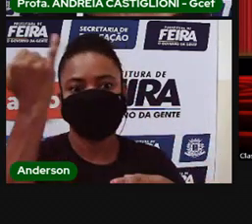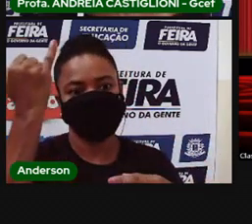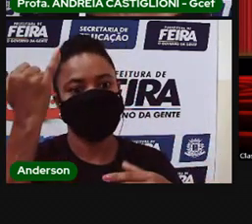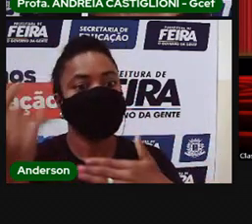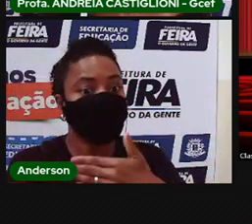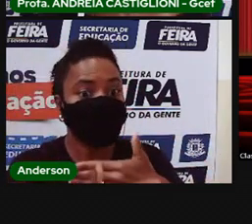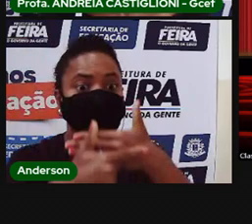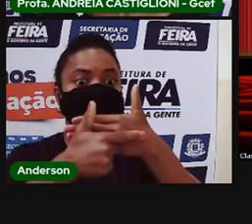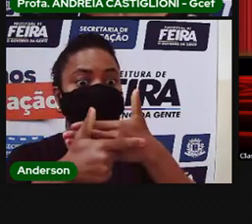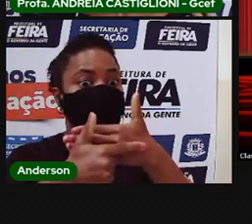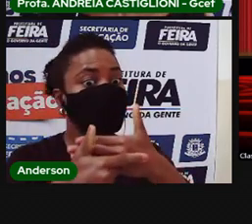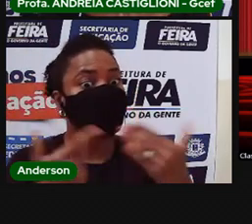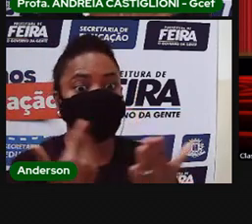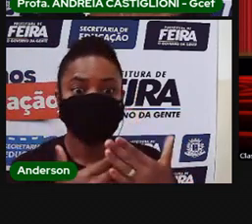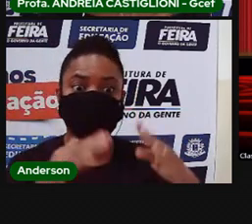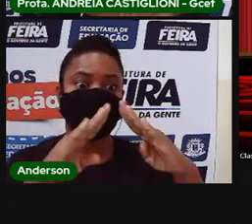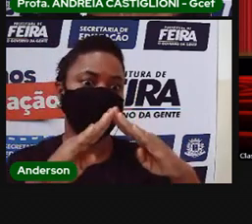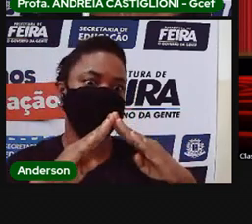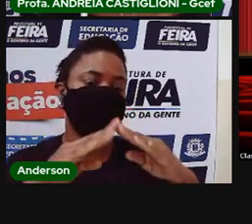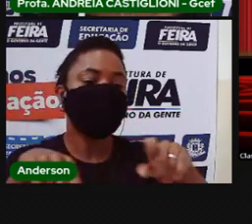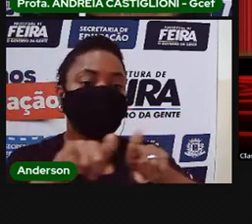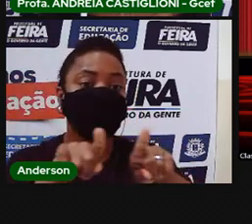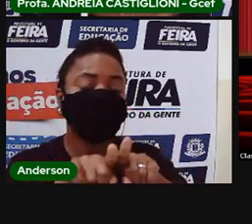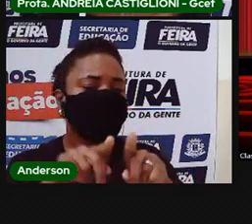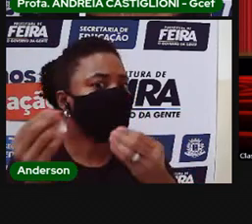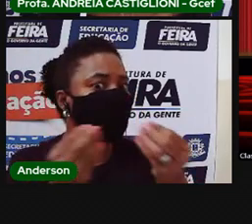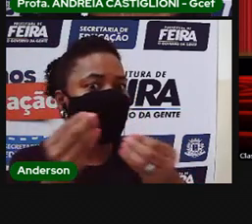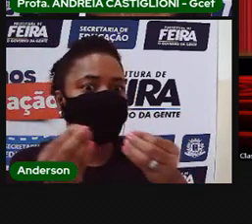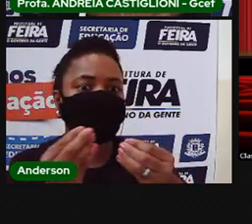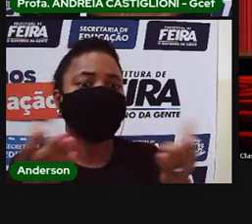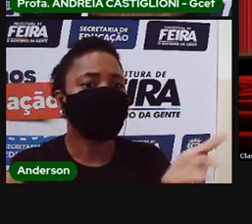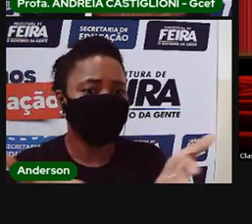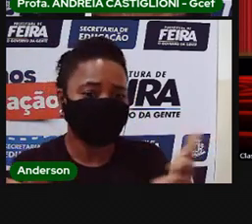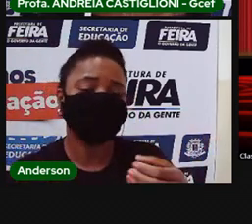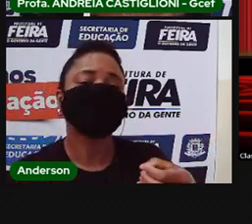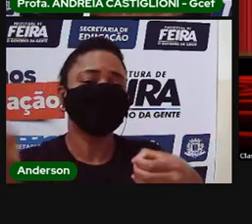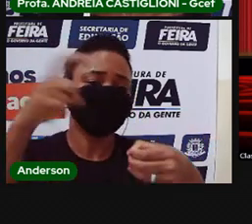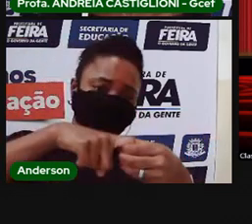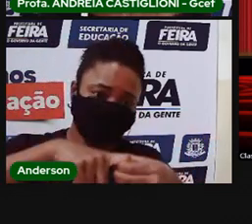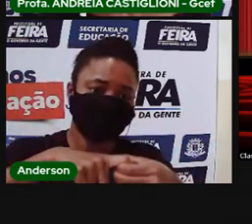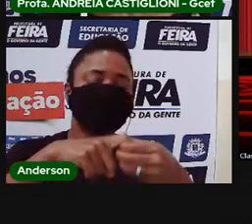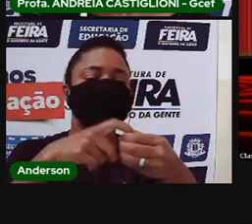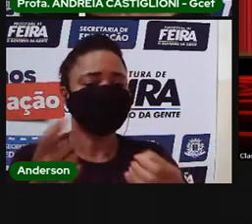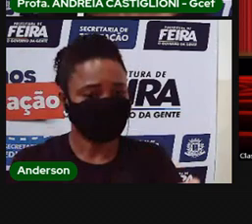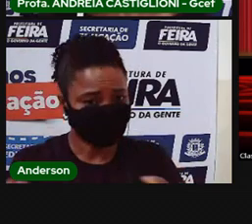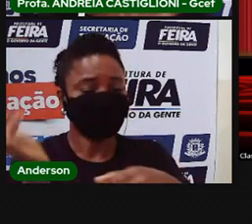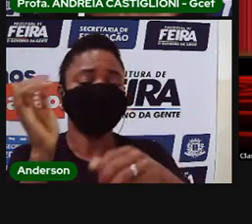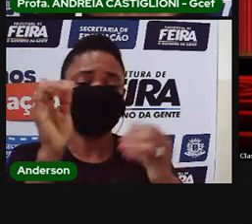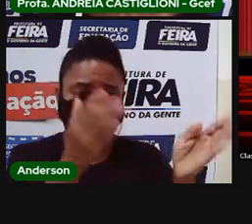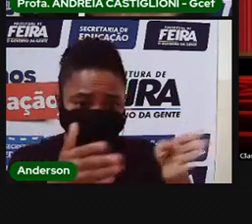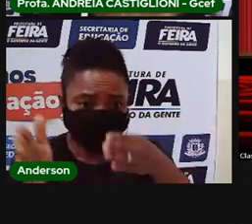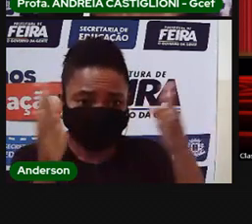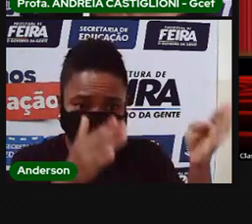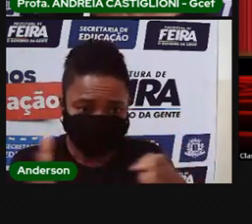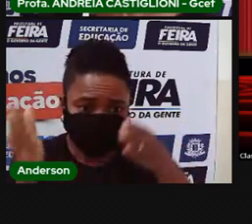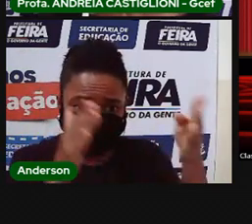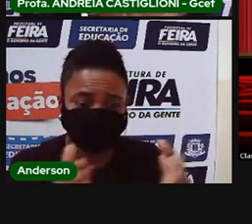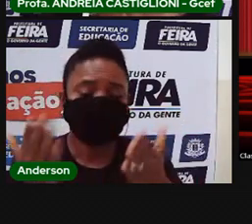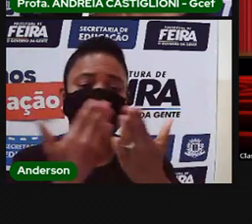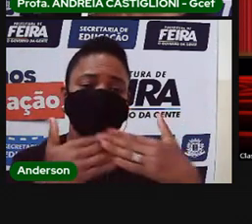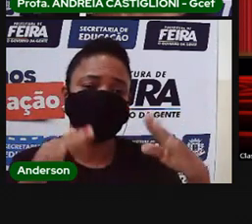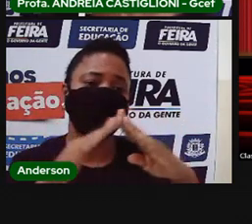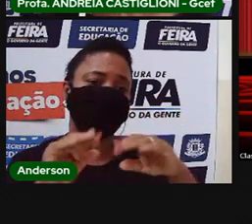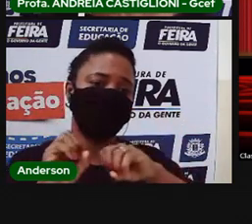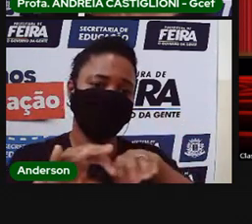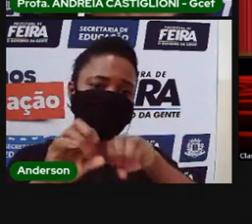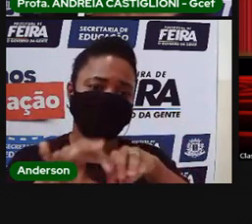esse retorno foi desafiador, né, para todos nós, está sendo, na verdade, tanto para a gente da secretaria, quanto para